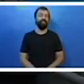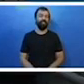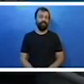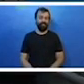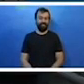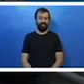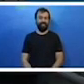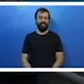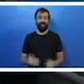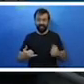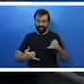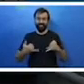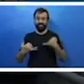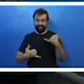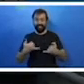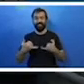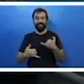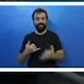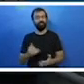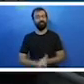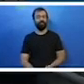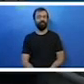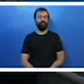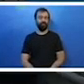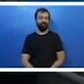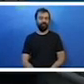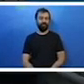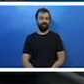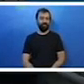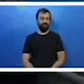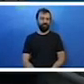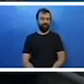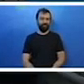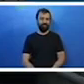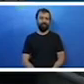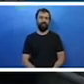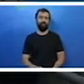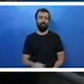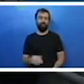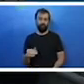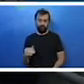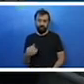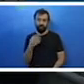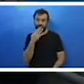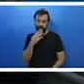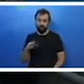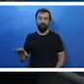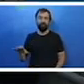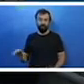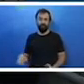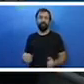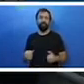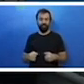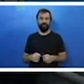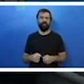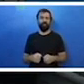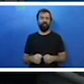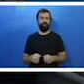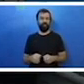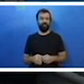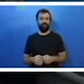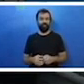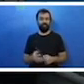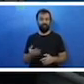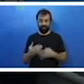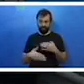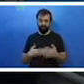que tenham se divertido, aproveitado. Lembrando que não tenham pressa para crescer, criança tem que ser criança, né? Então vamos